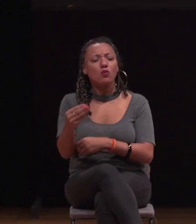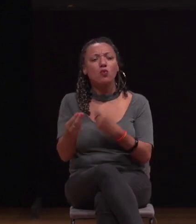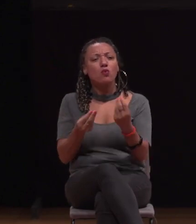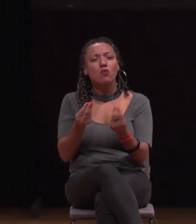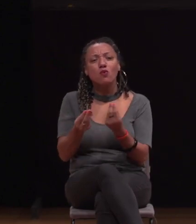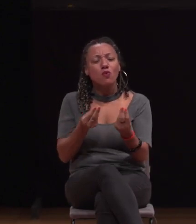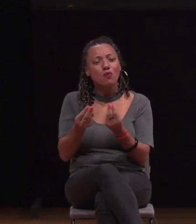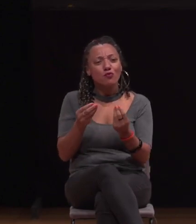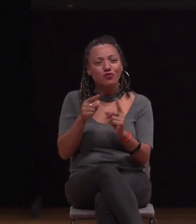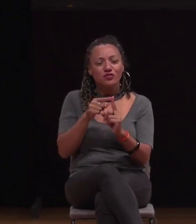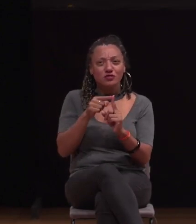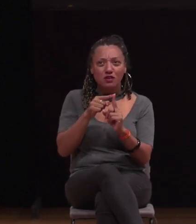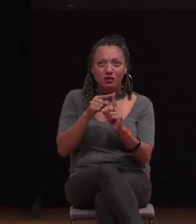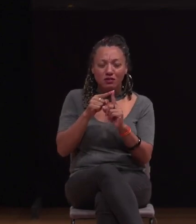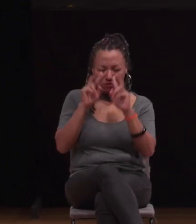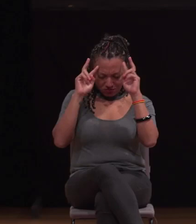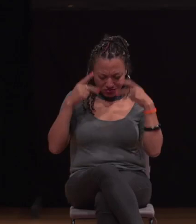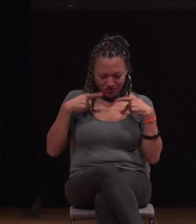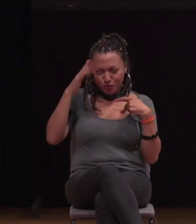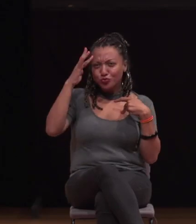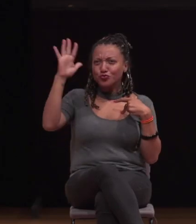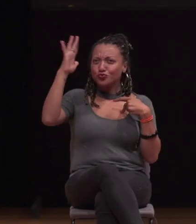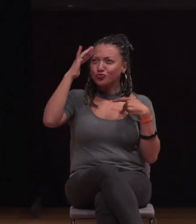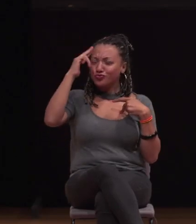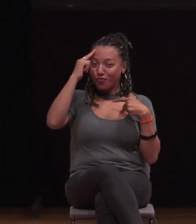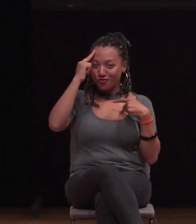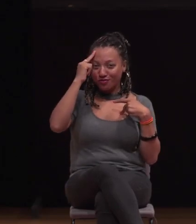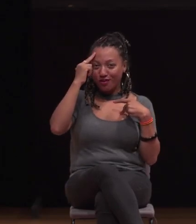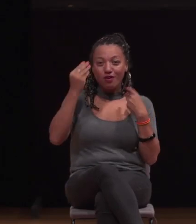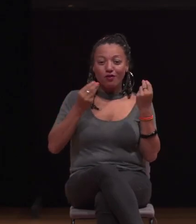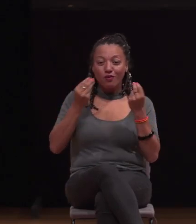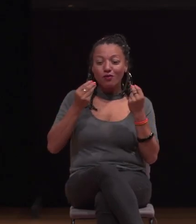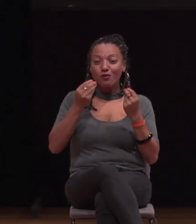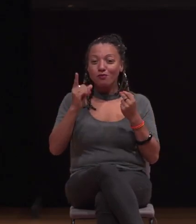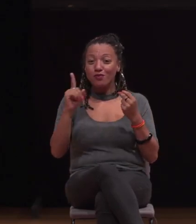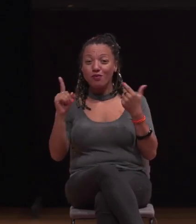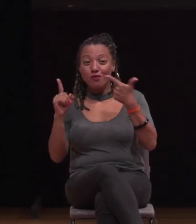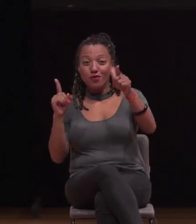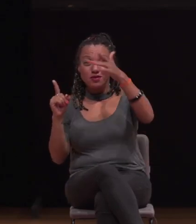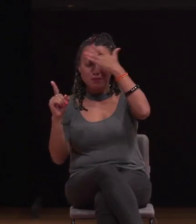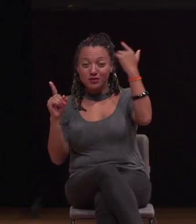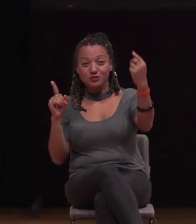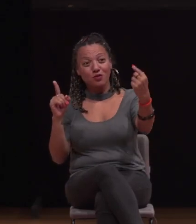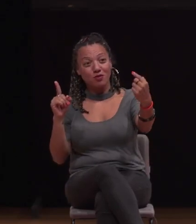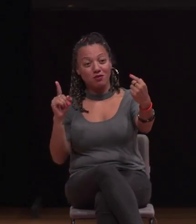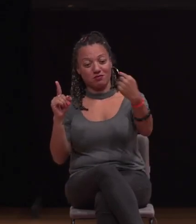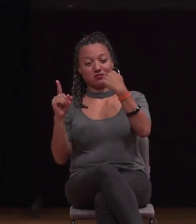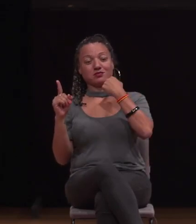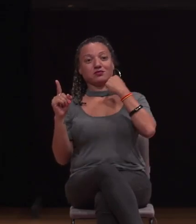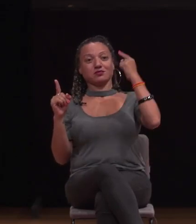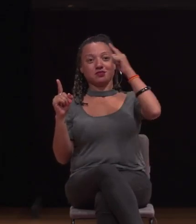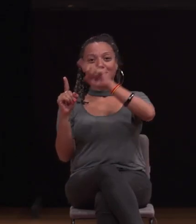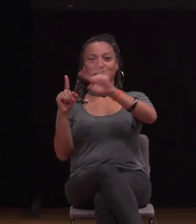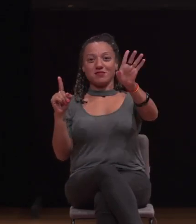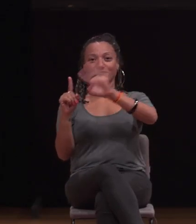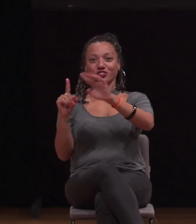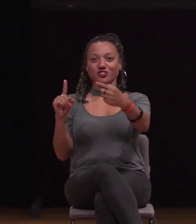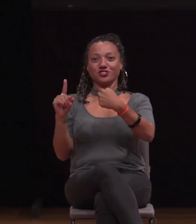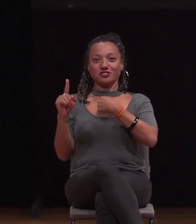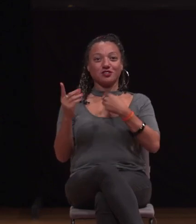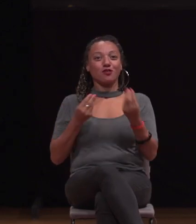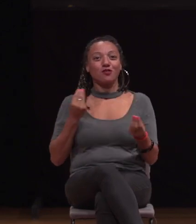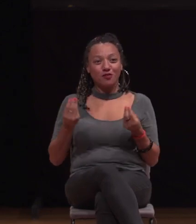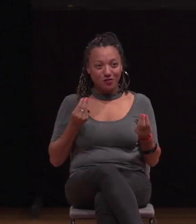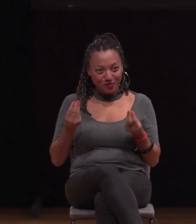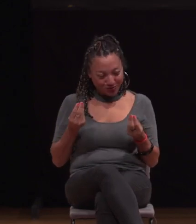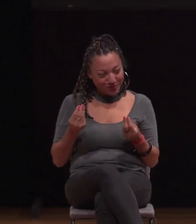Tenta promover uma conciliação entre esse eu e o eu ideal, até se desfazer e aí vocês virarem um corpo junto. Tentando falar aquilo que você falou da